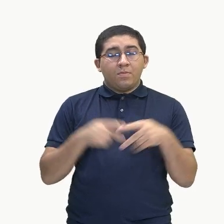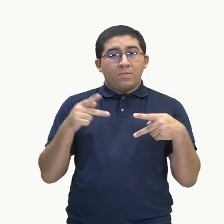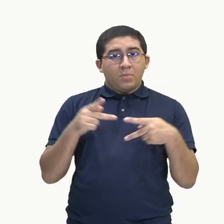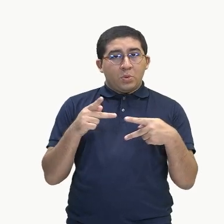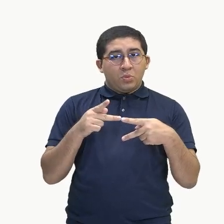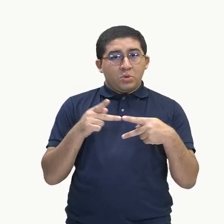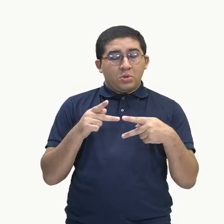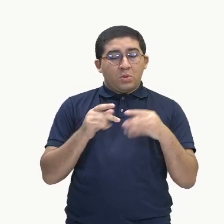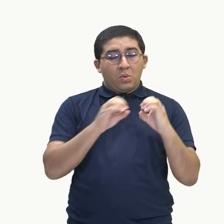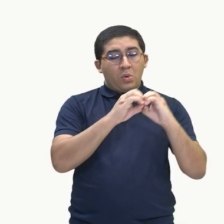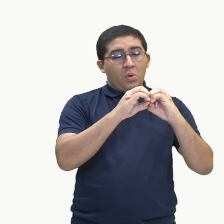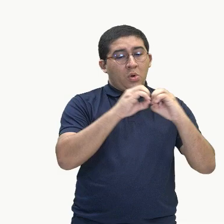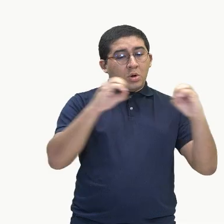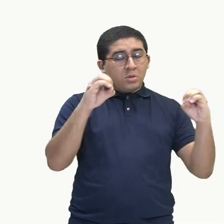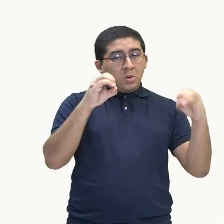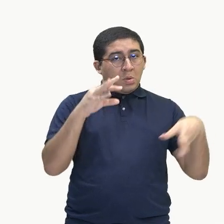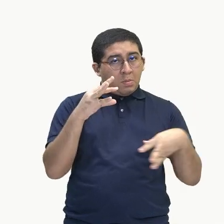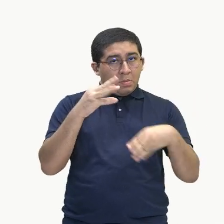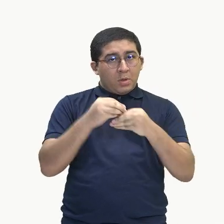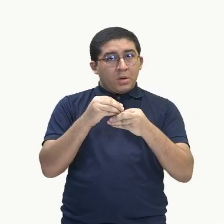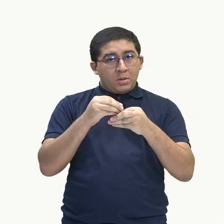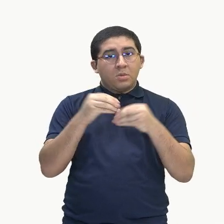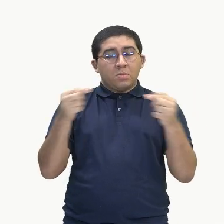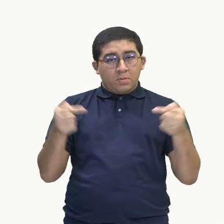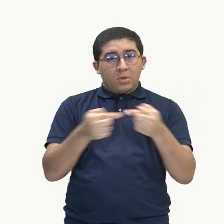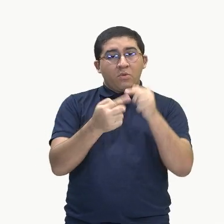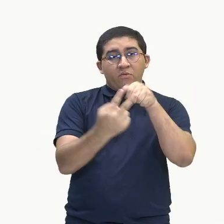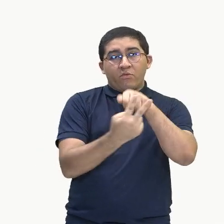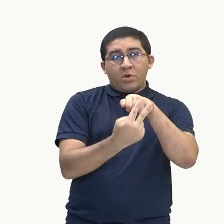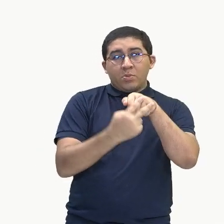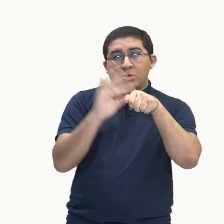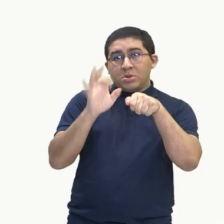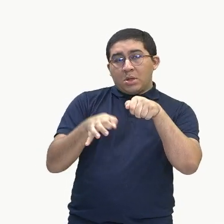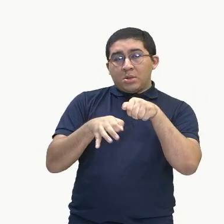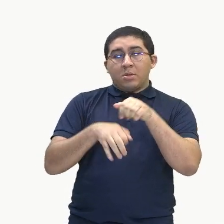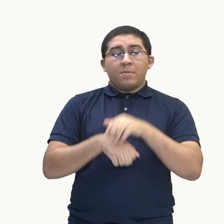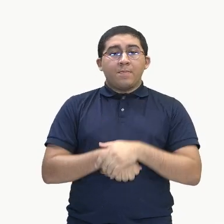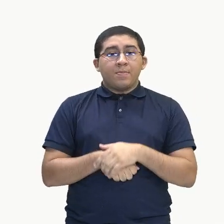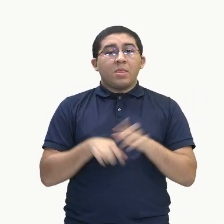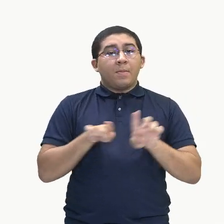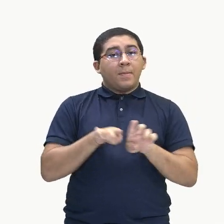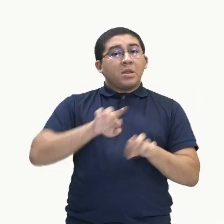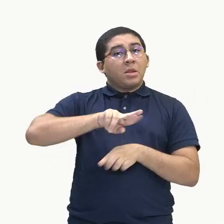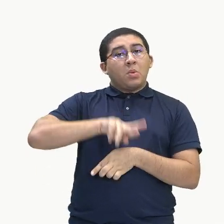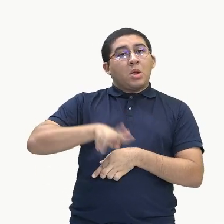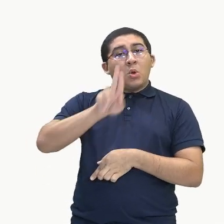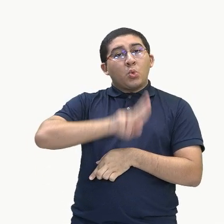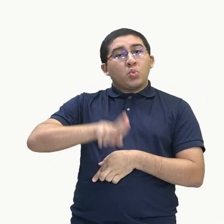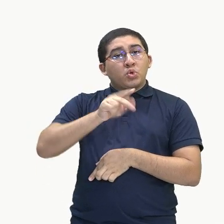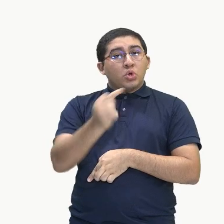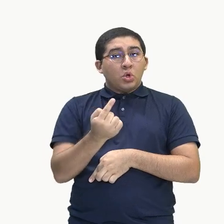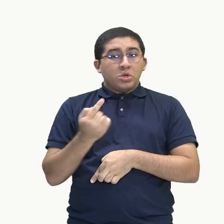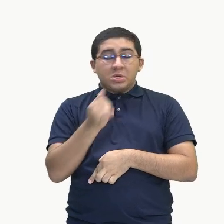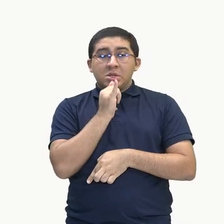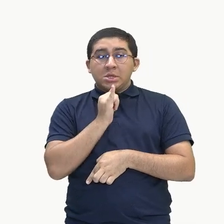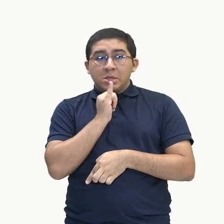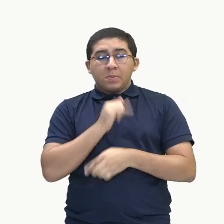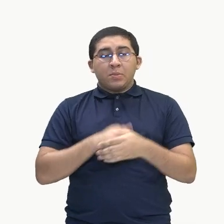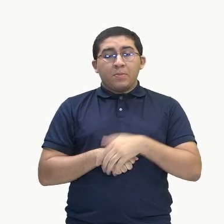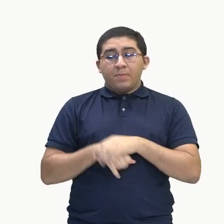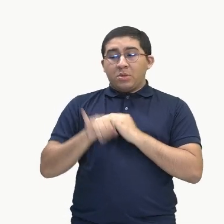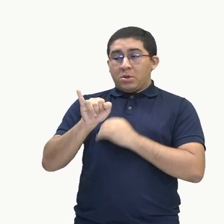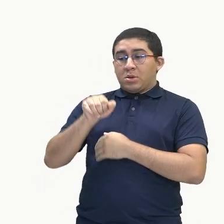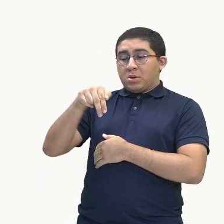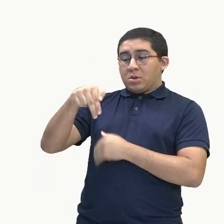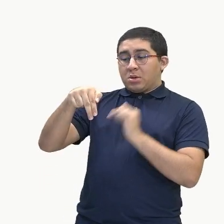completam verbos, tá? E geralmente elas não são utilizadas sozinhas. Por exemplo, in. Eu